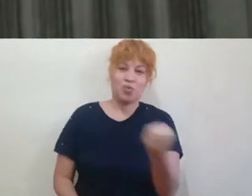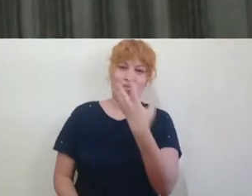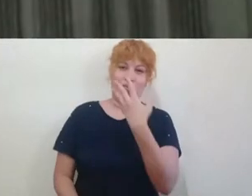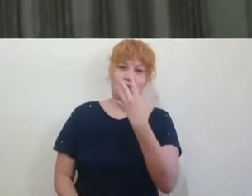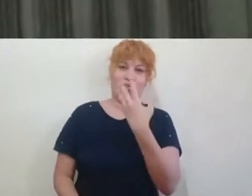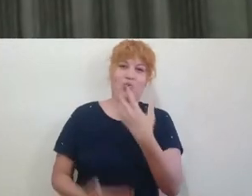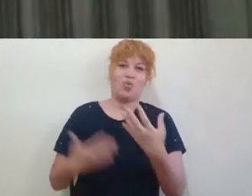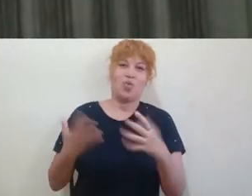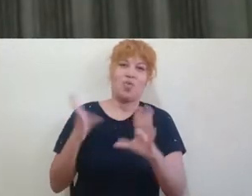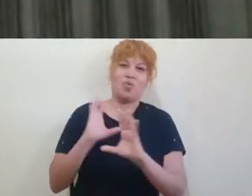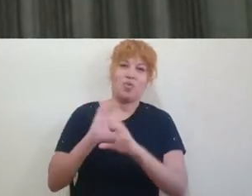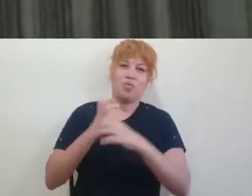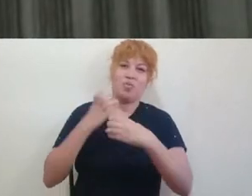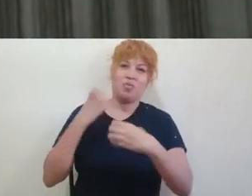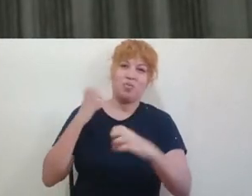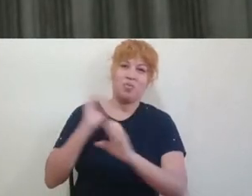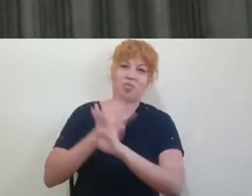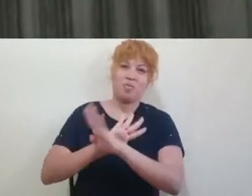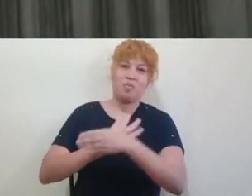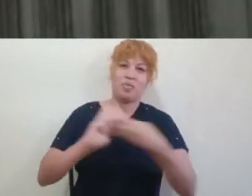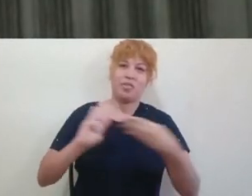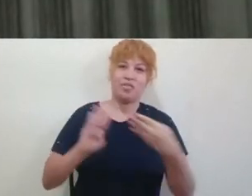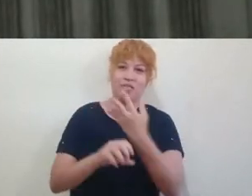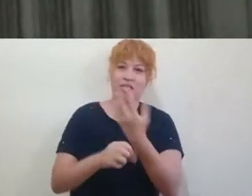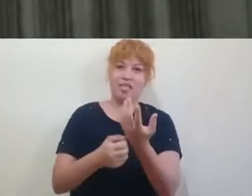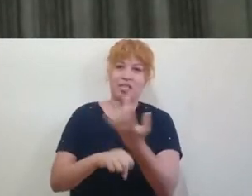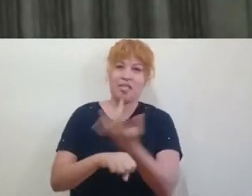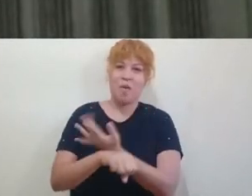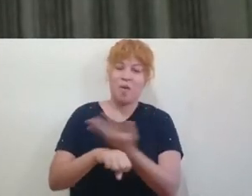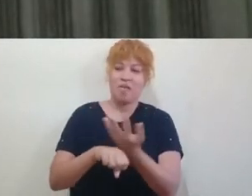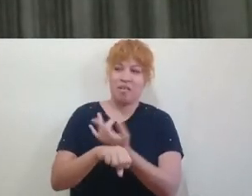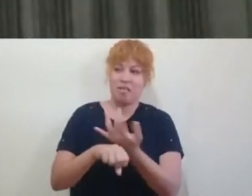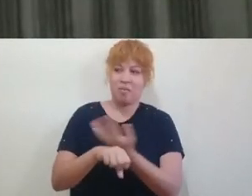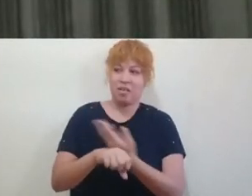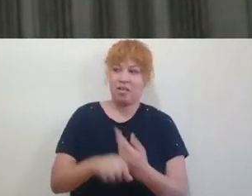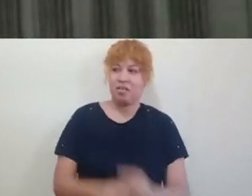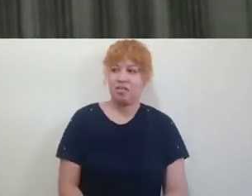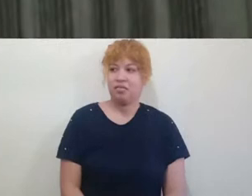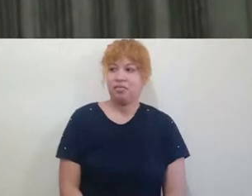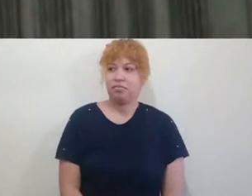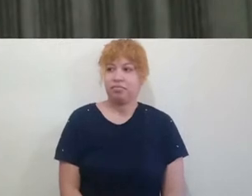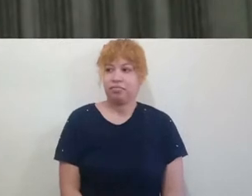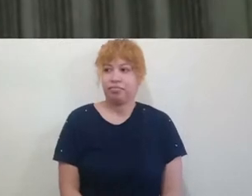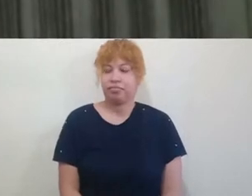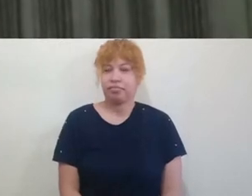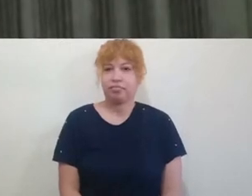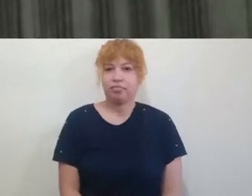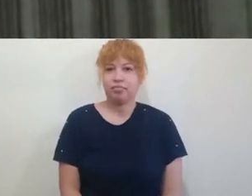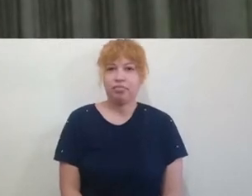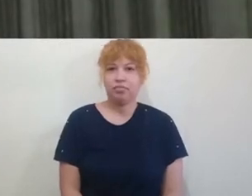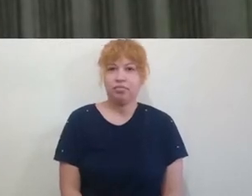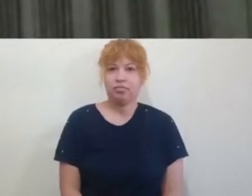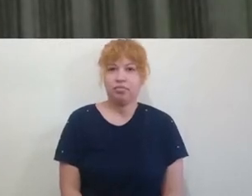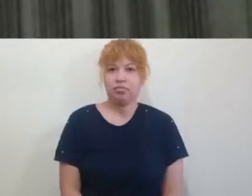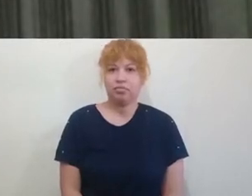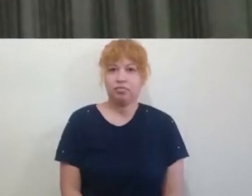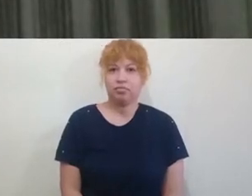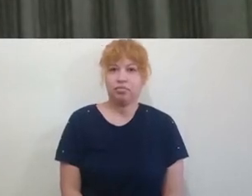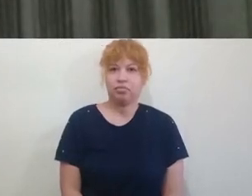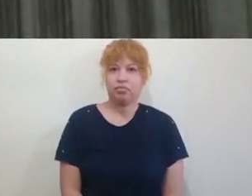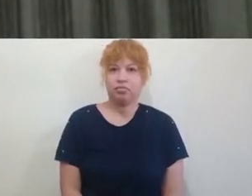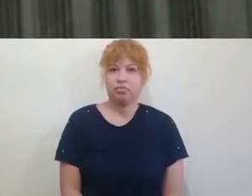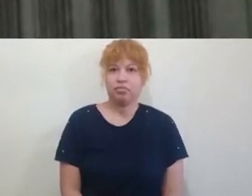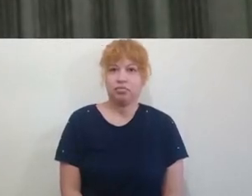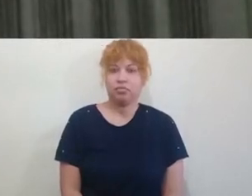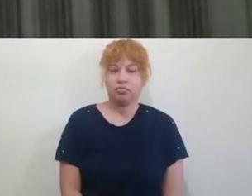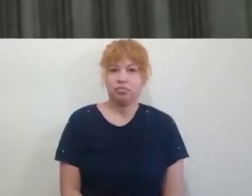à colação de grau unificada da Universidade Federal Rural de Pernambuco. Inicialmente, cumprimento ao magnífico